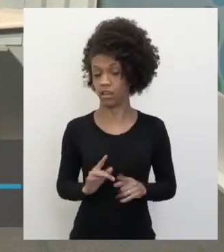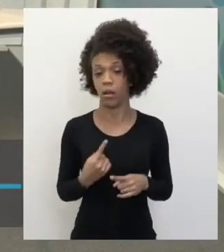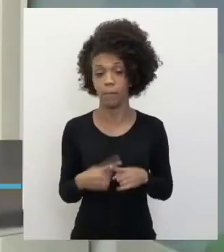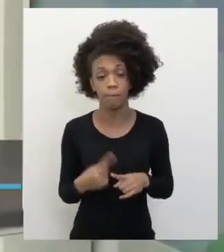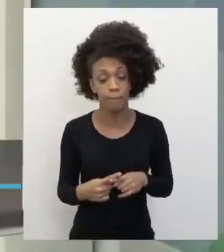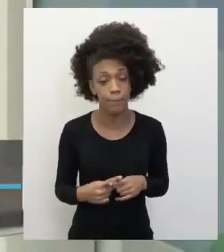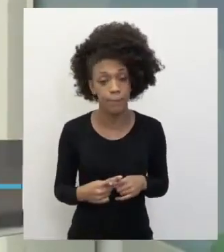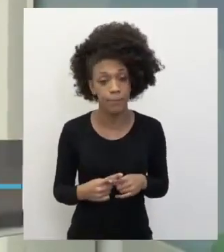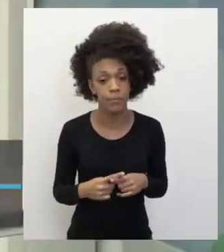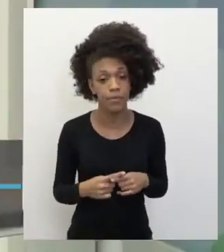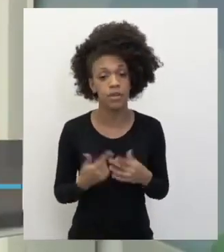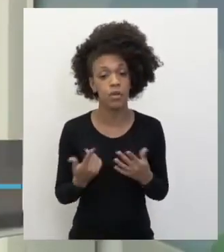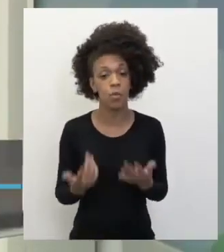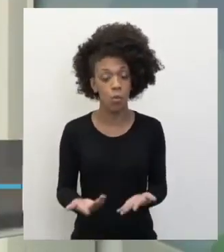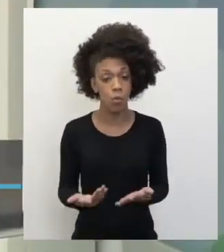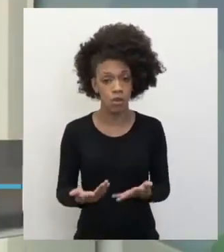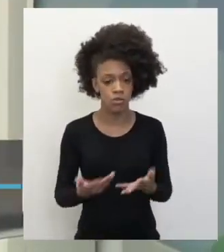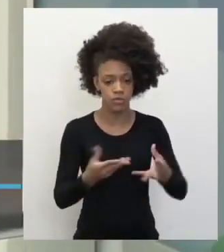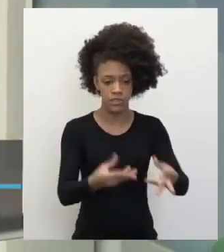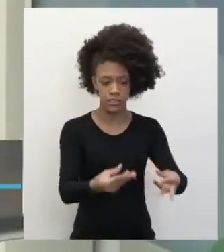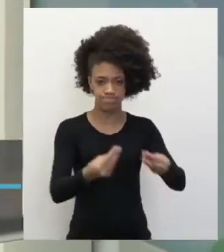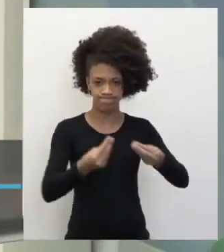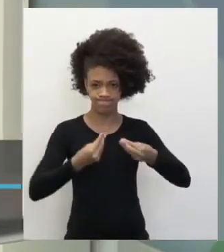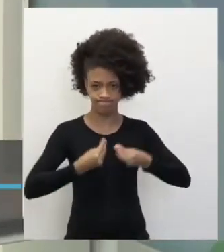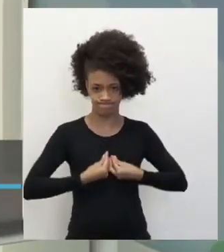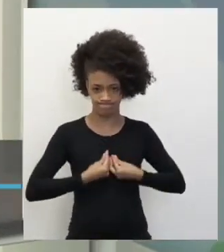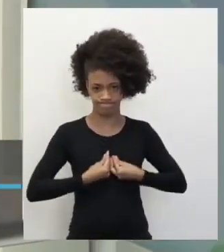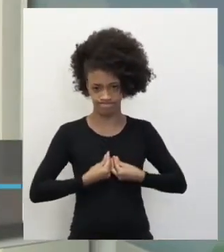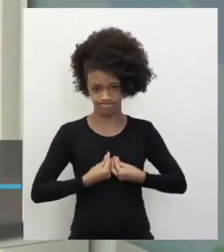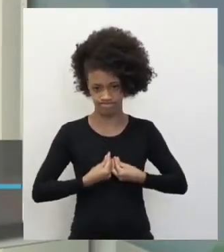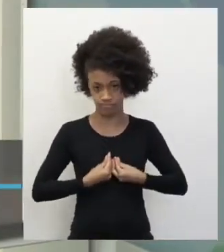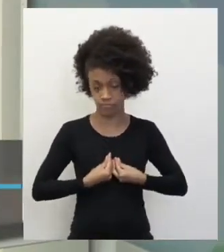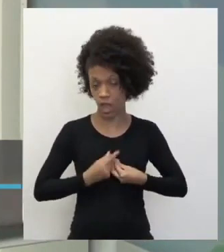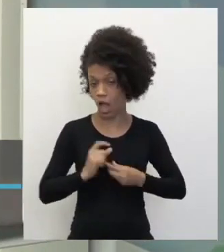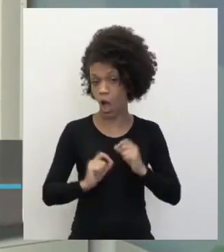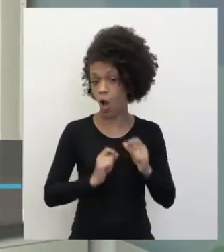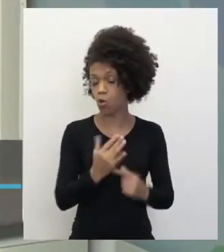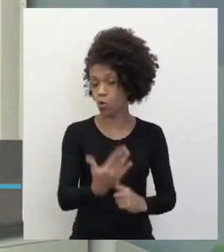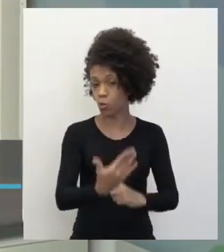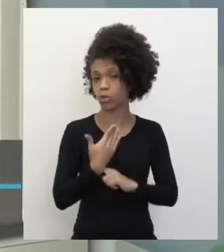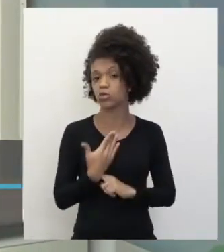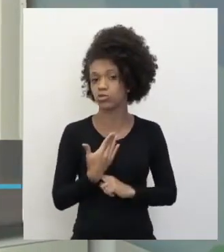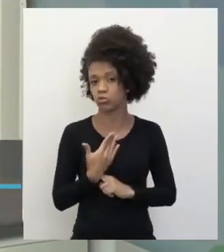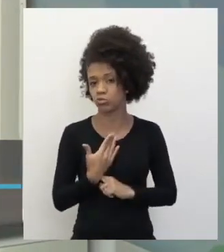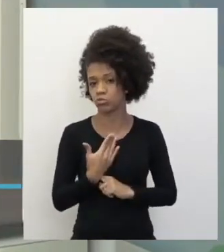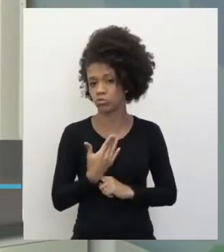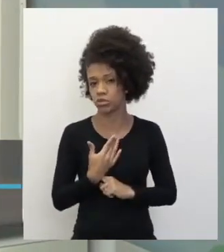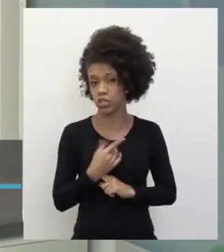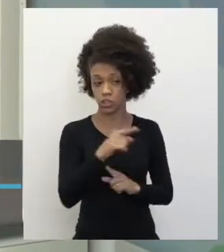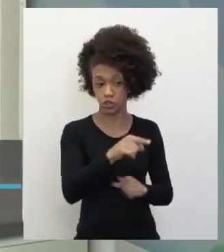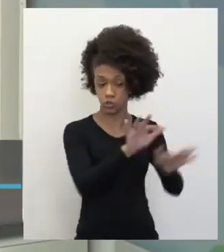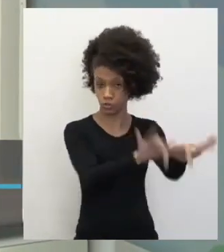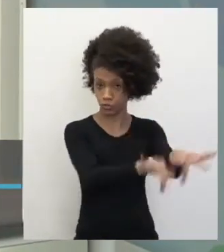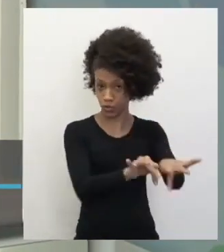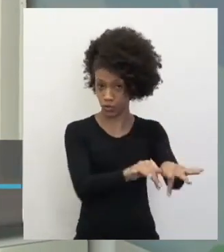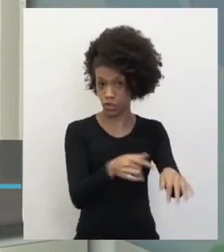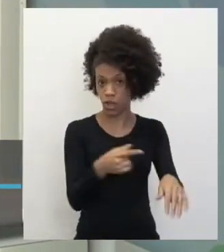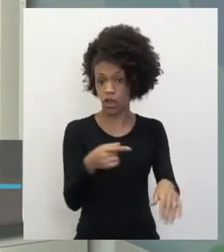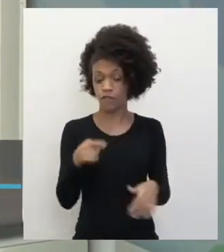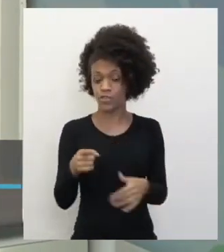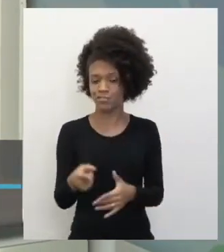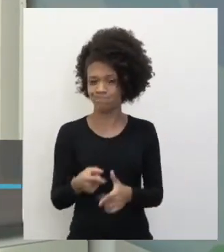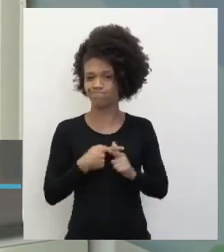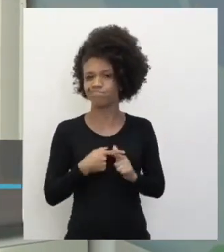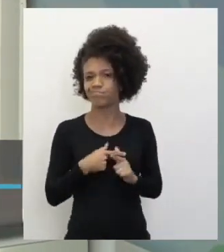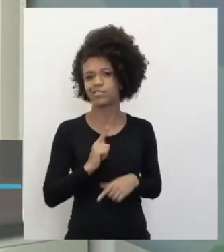de contas, a partir do momento que você recebe um benefício, né, um feudo, você está devendo favores e você